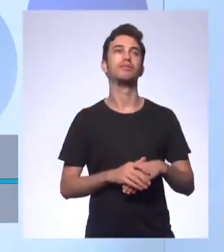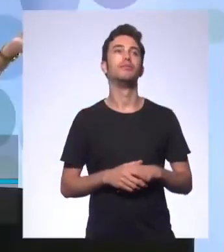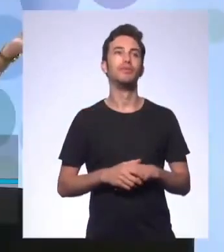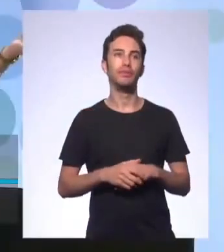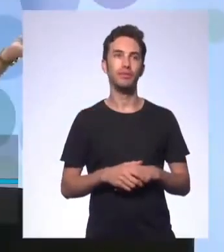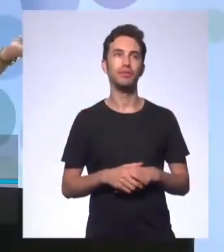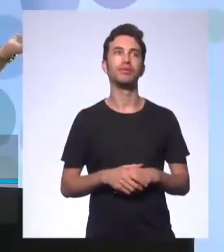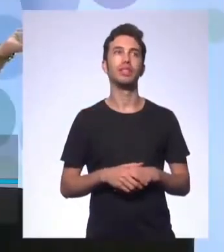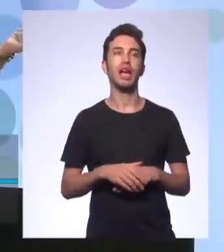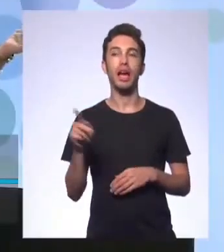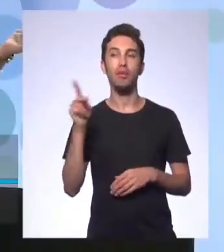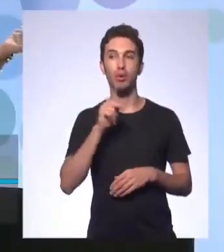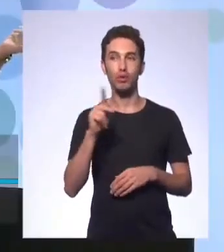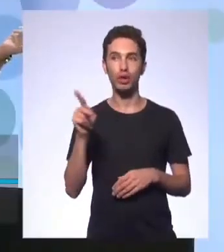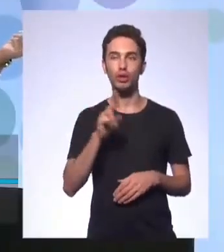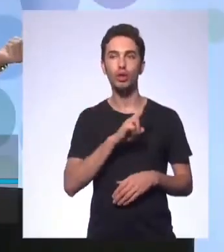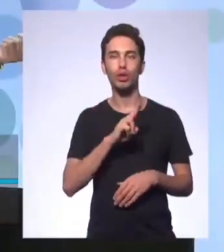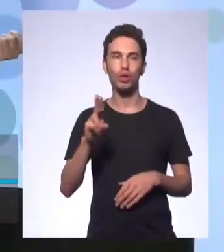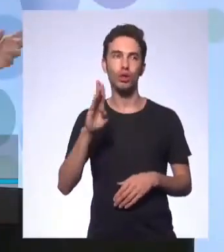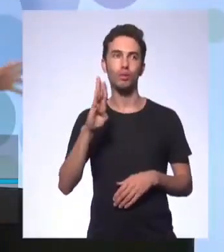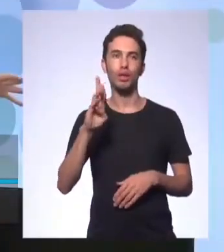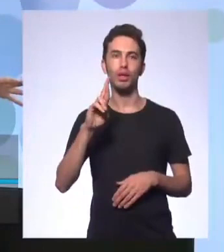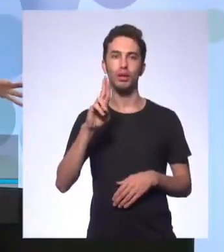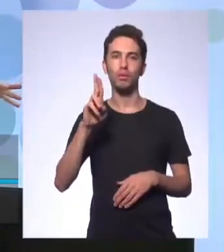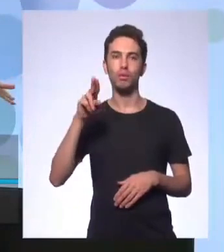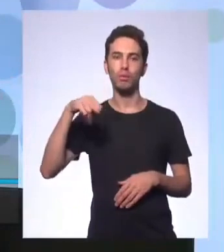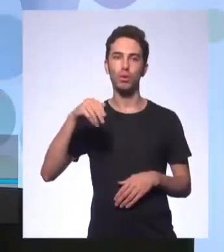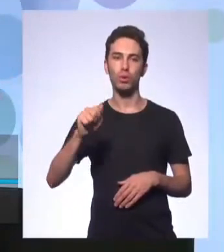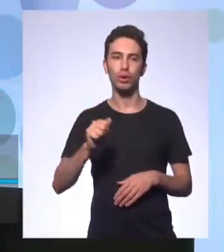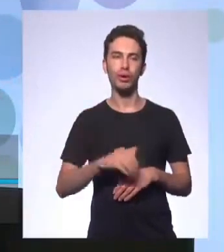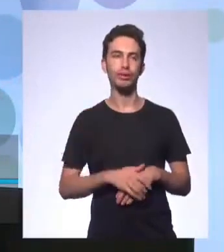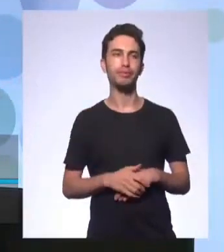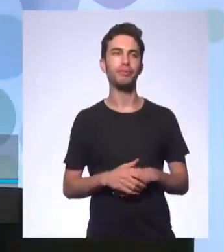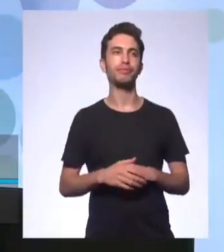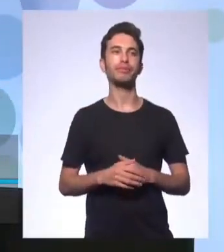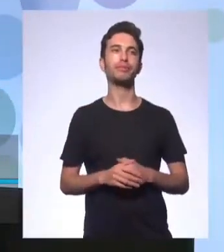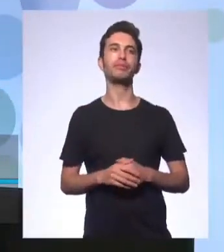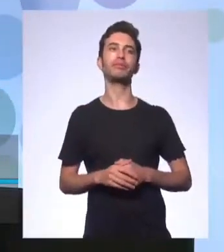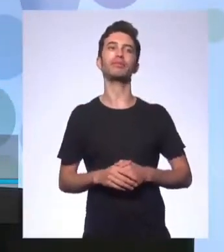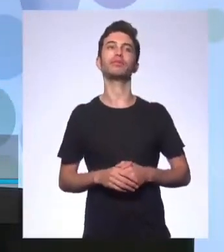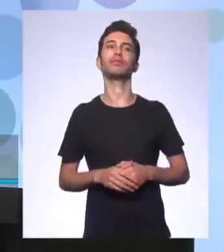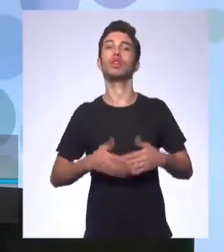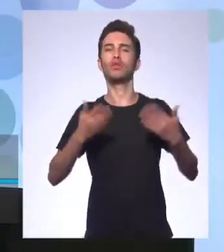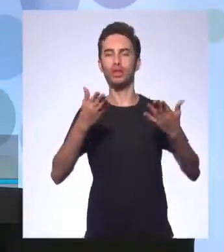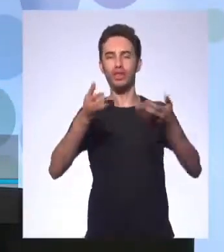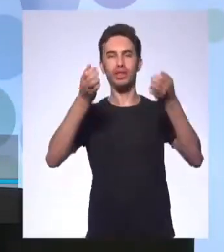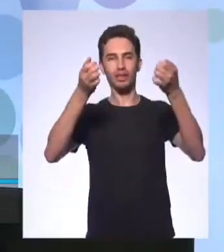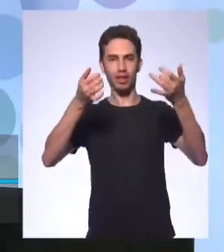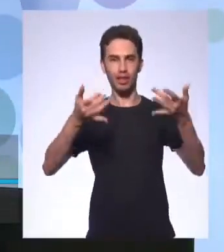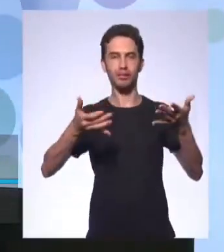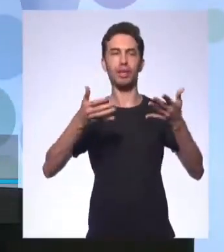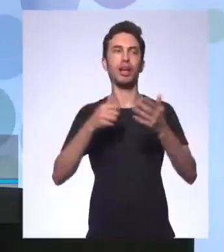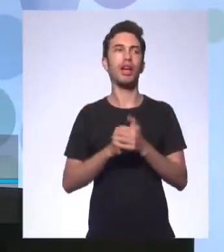aluna Mônica. Da aluna, que é a Mônica. Beleza, então tá certinho. Então, vocês já destrincharam aí pelo início qual seria